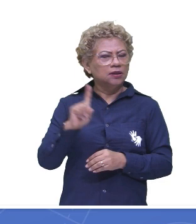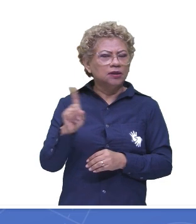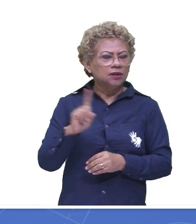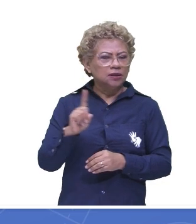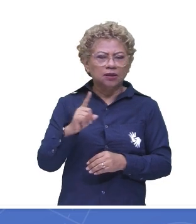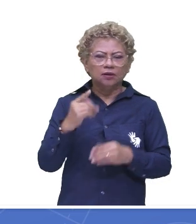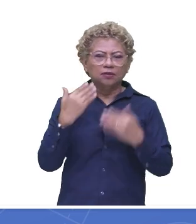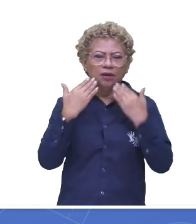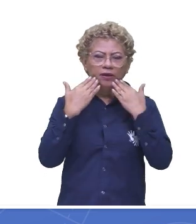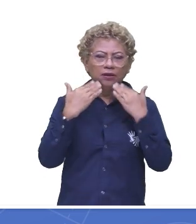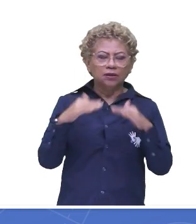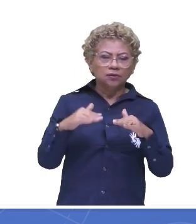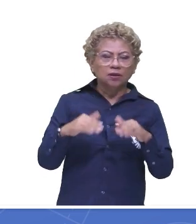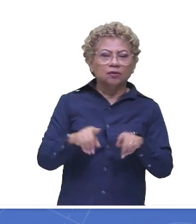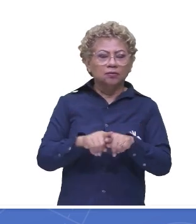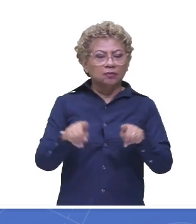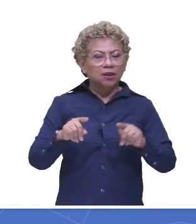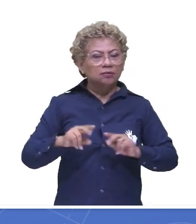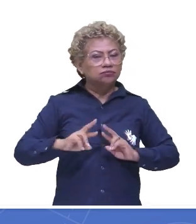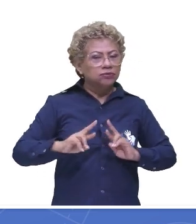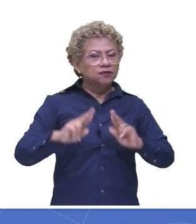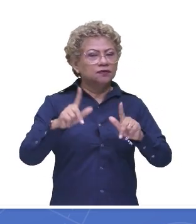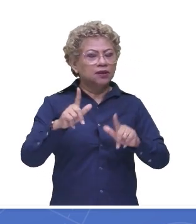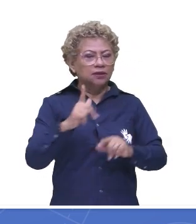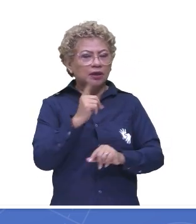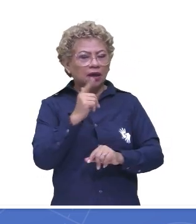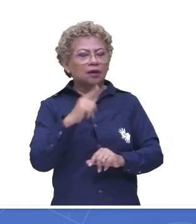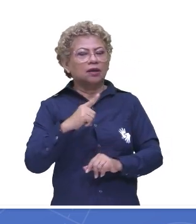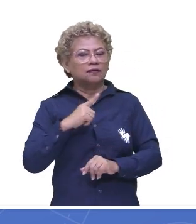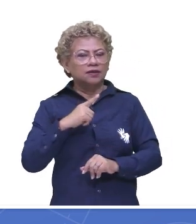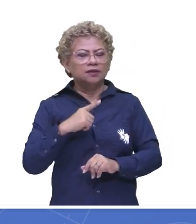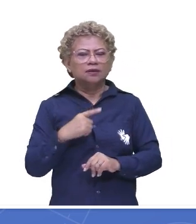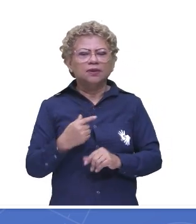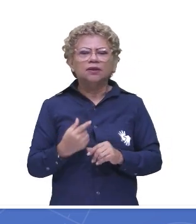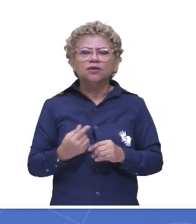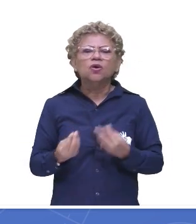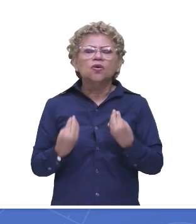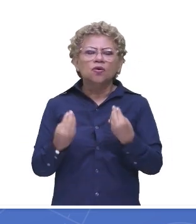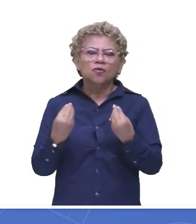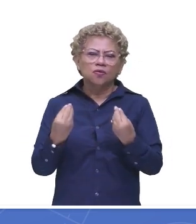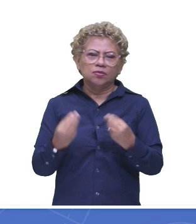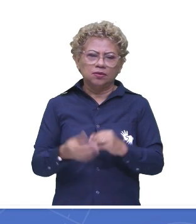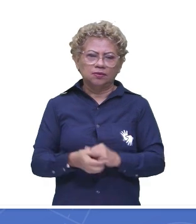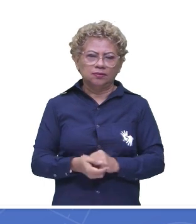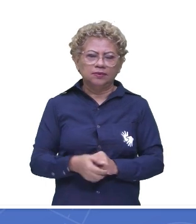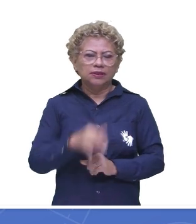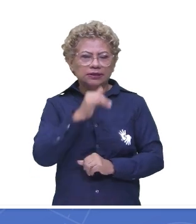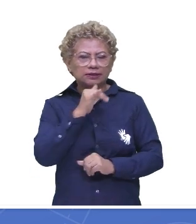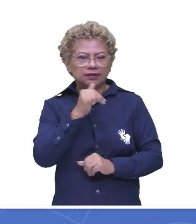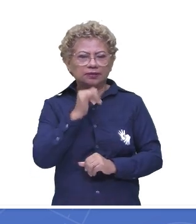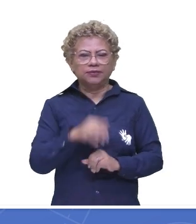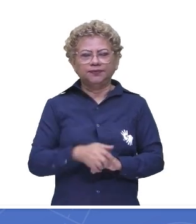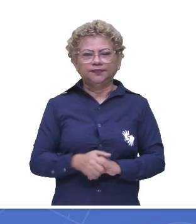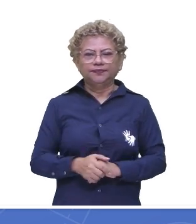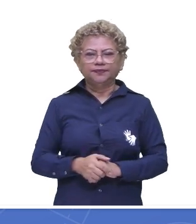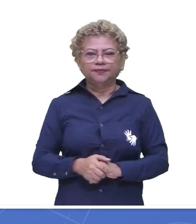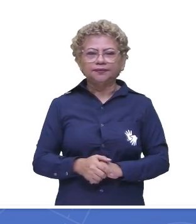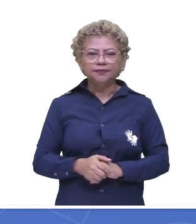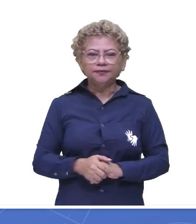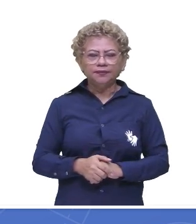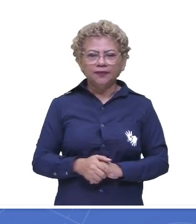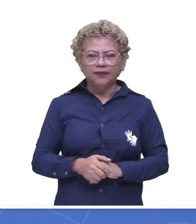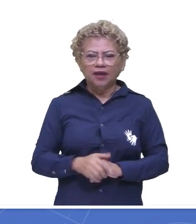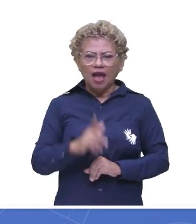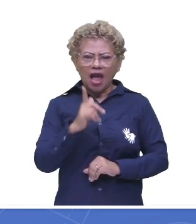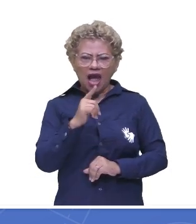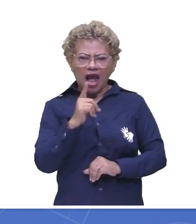um comportamento diferente que a água tem. Que comportamento é esse, olha? A água, ela não se comporta como a maioria